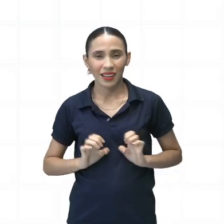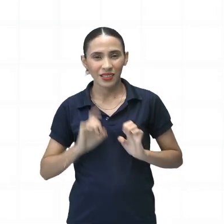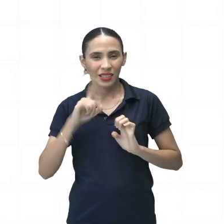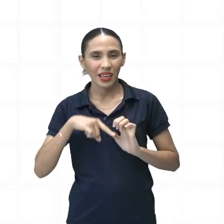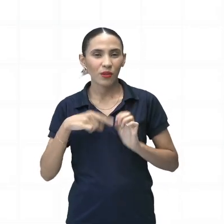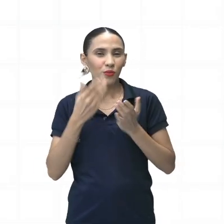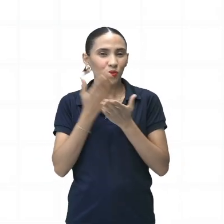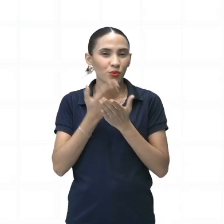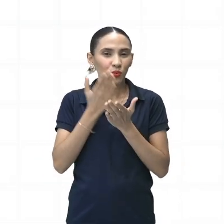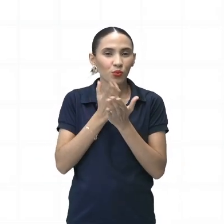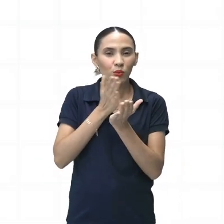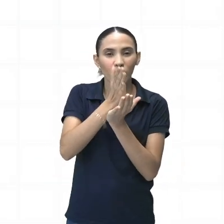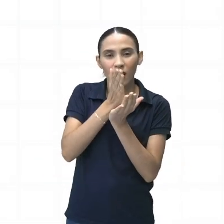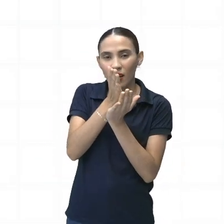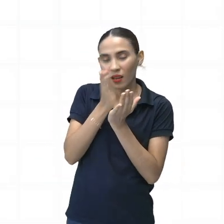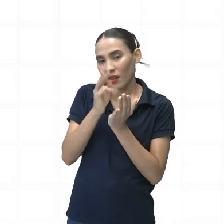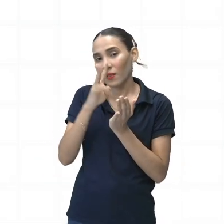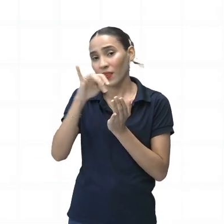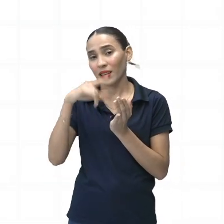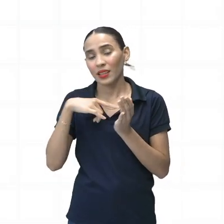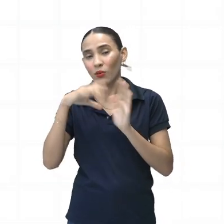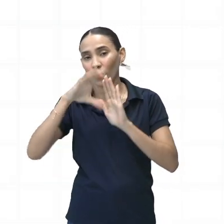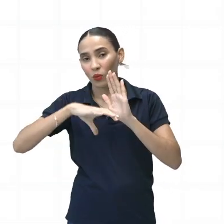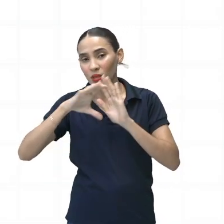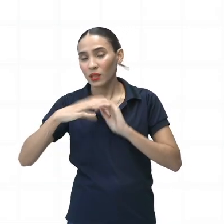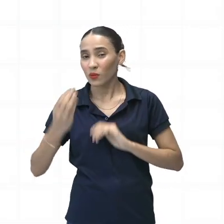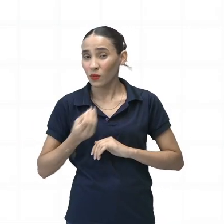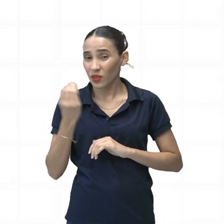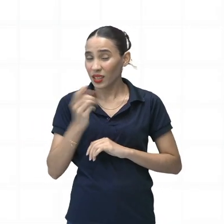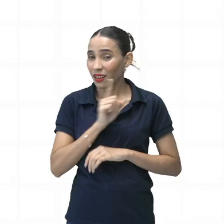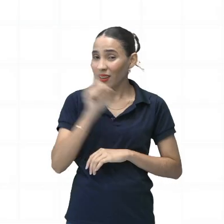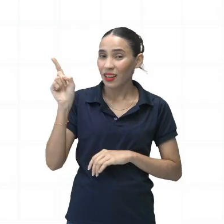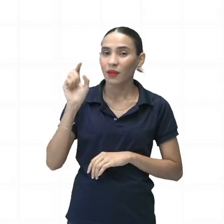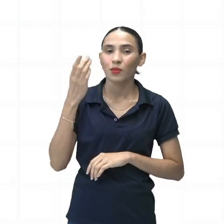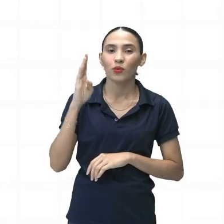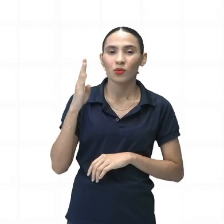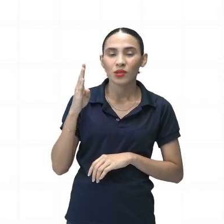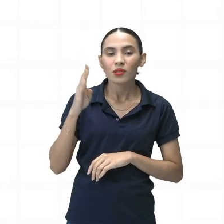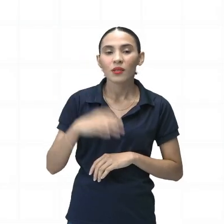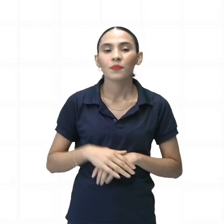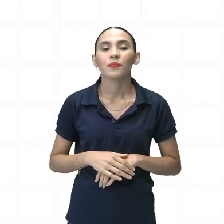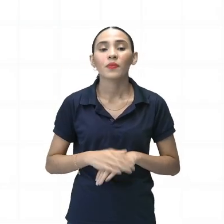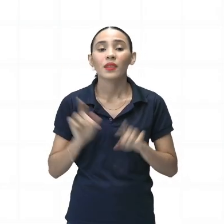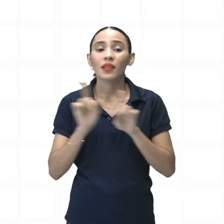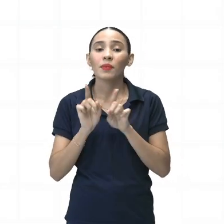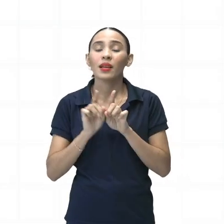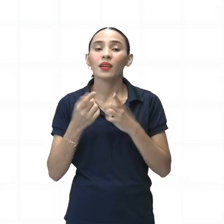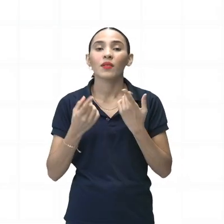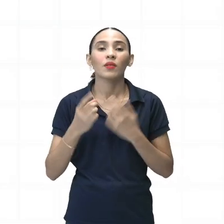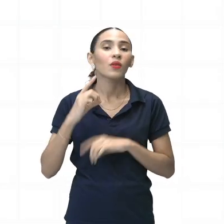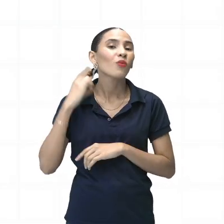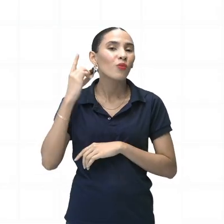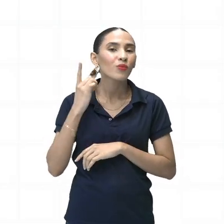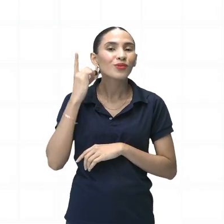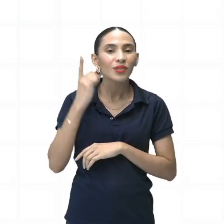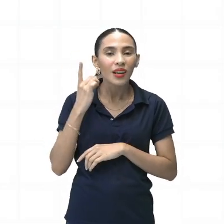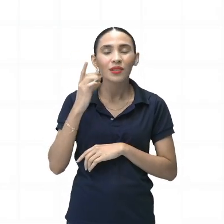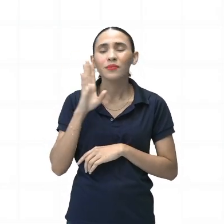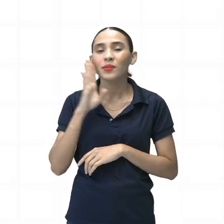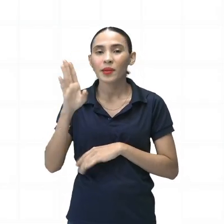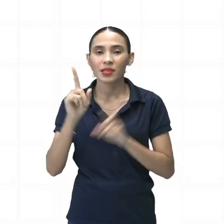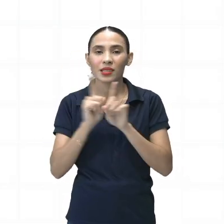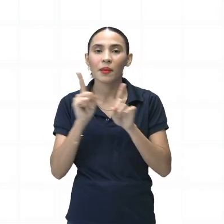quando você manipula com a vida, você pensa os direitos humanos, o direito à dignidade humana, e os campos da investigação